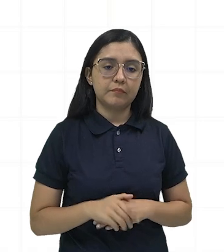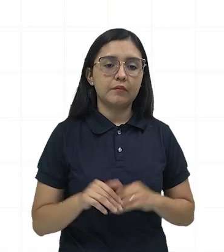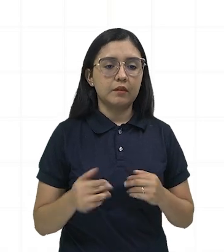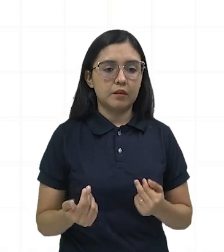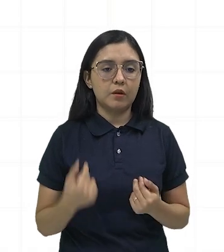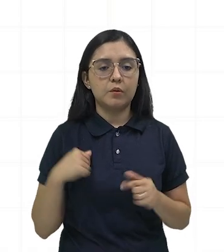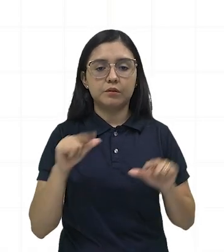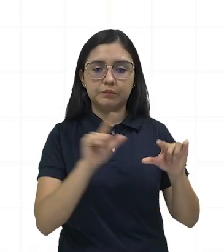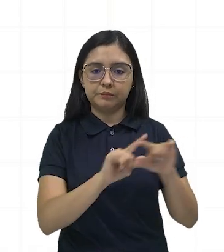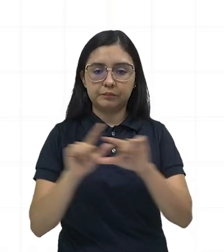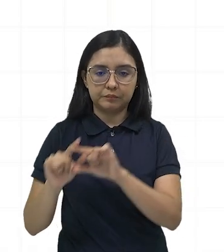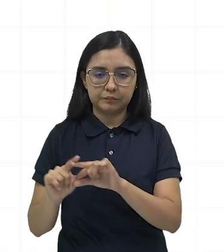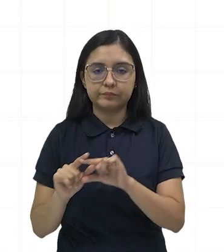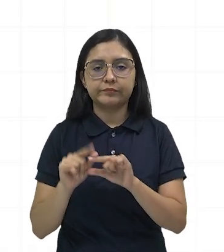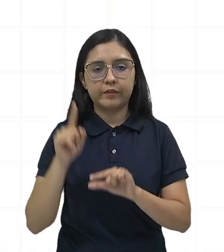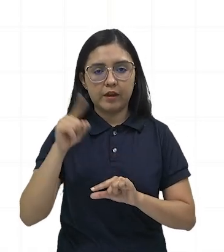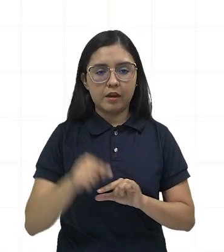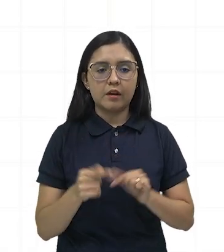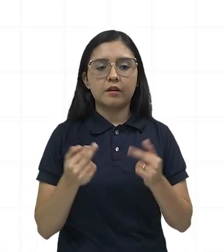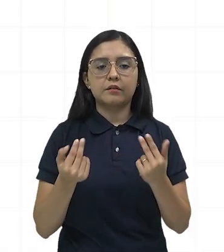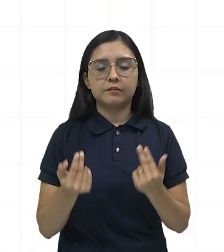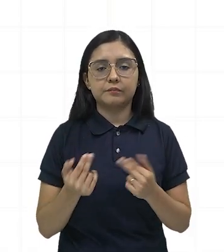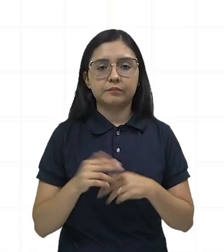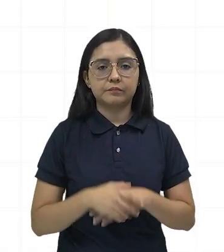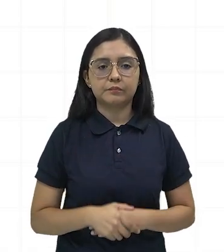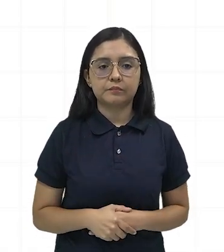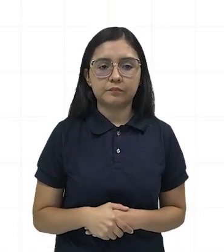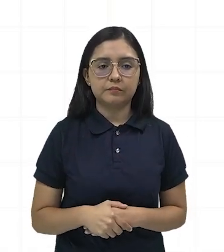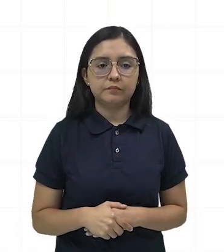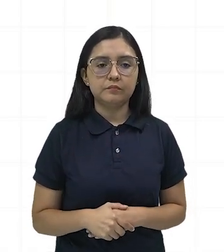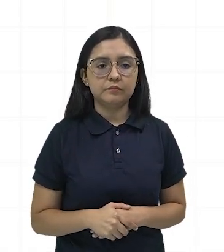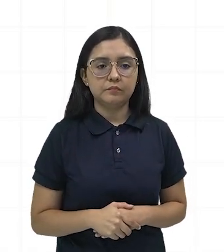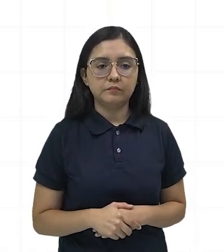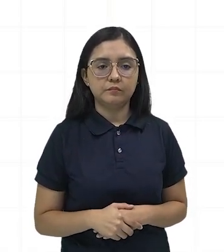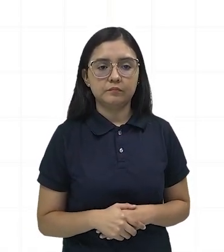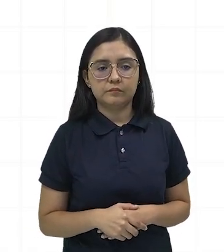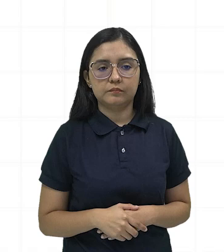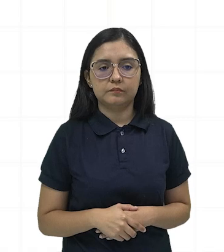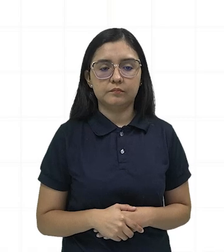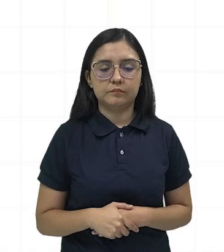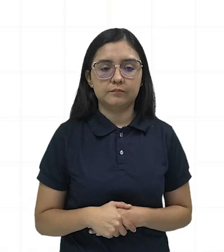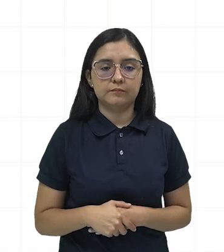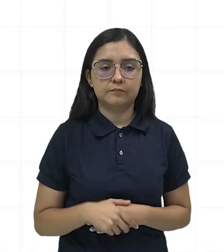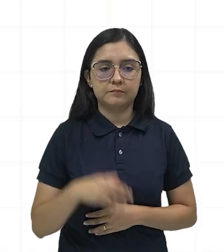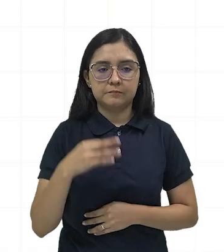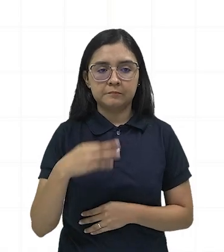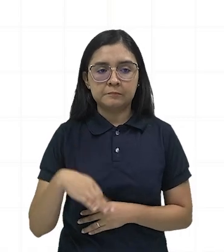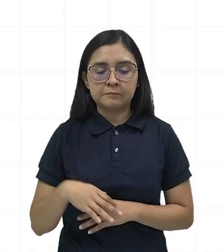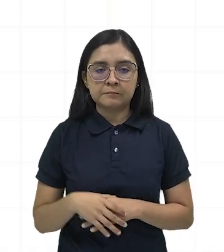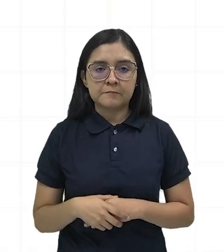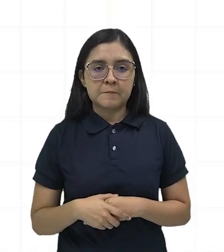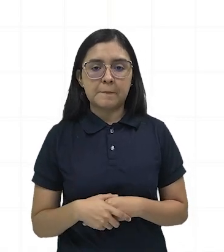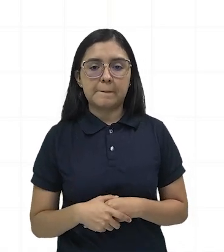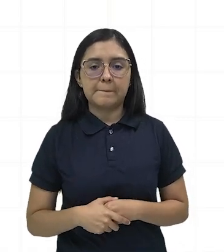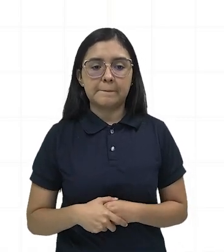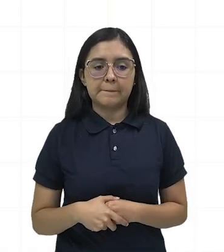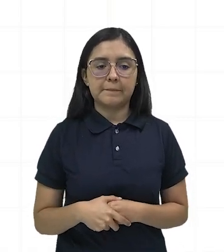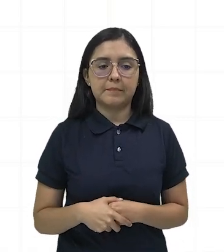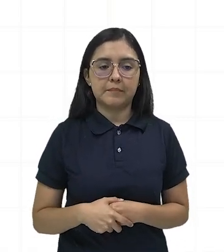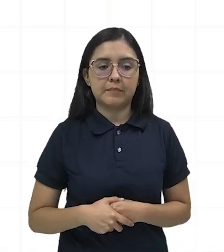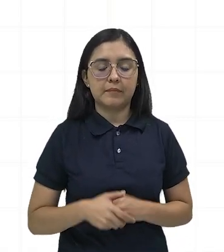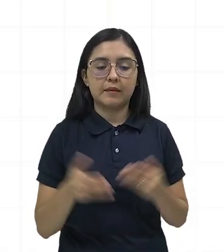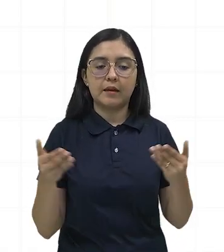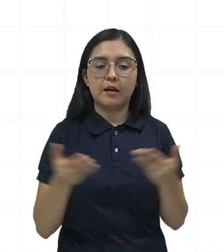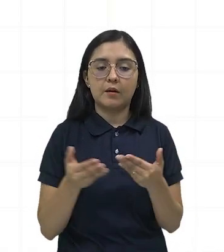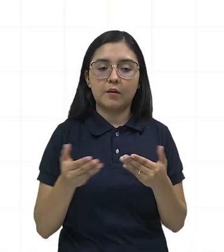esses dois triângulos são congruentes. Muito bem. Agora aqui